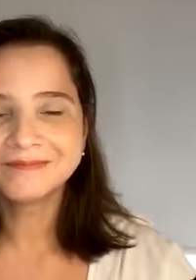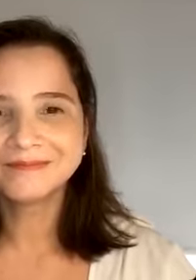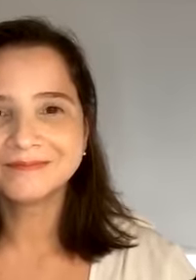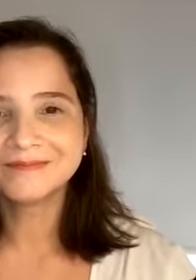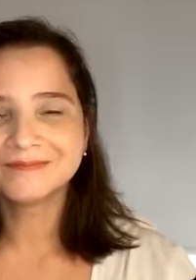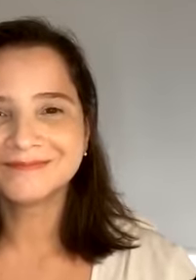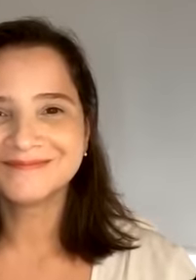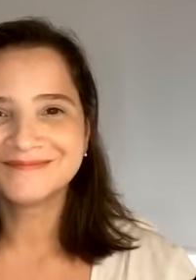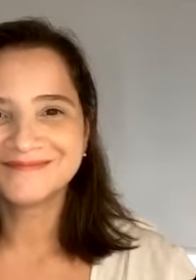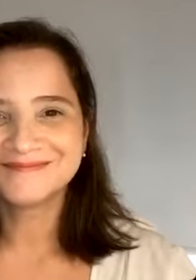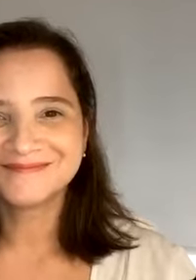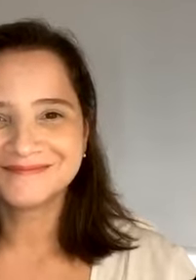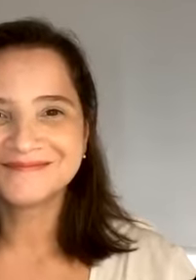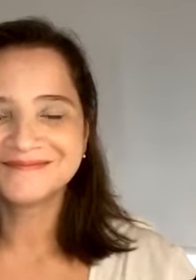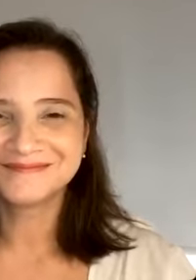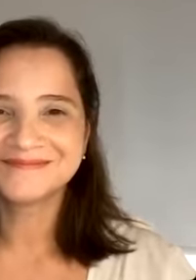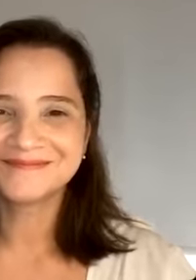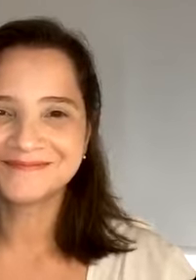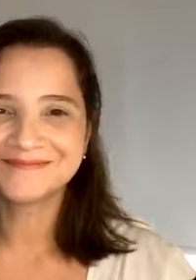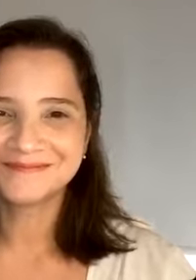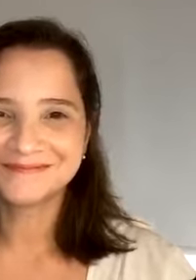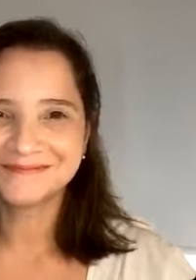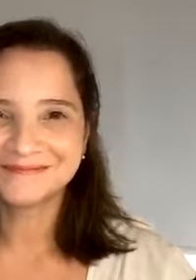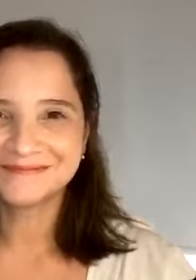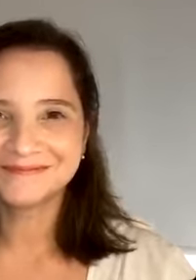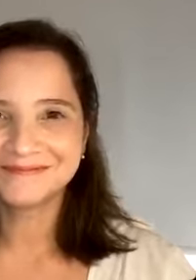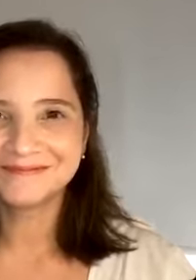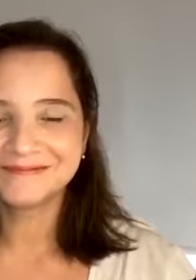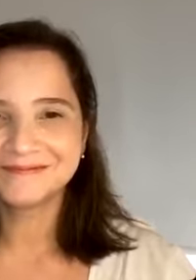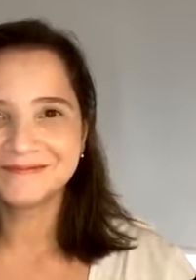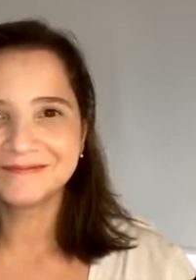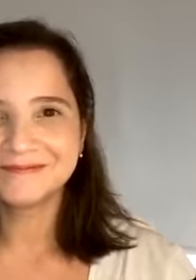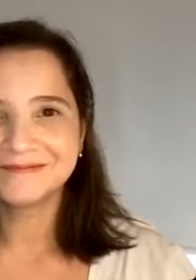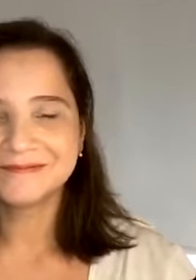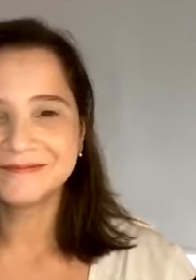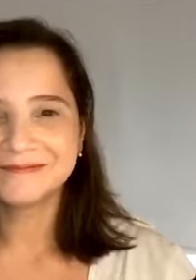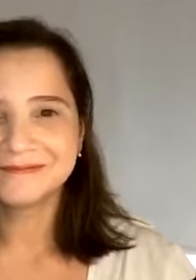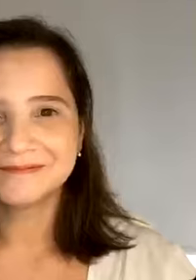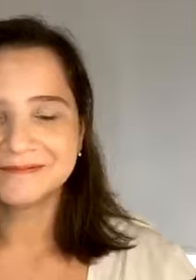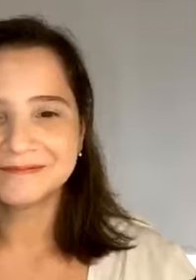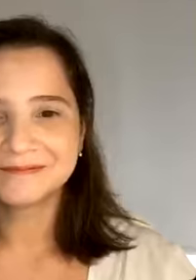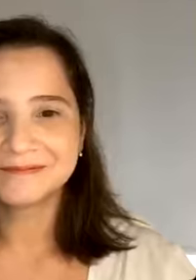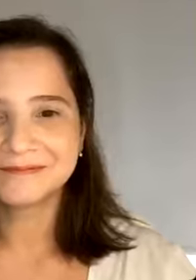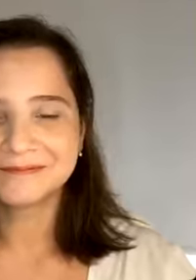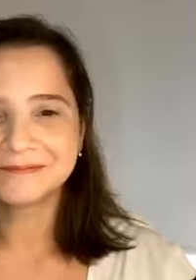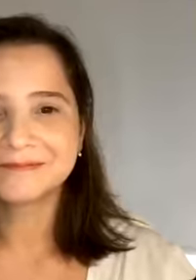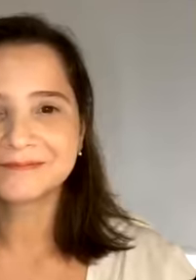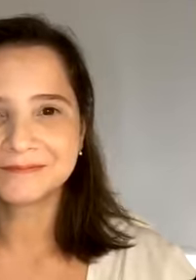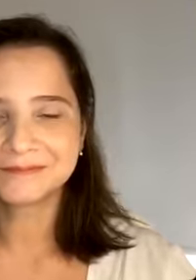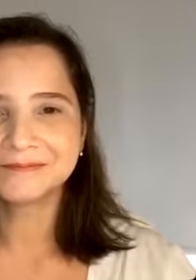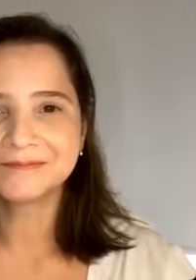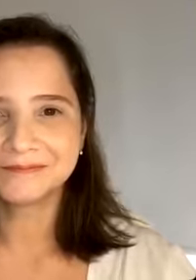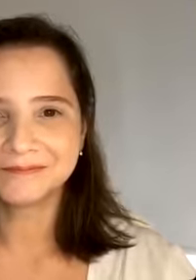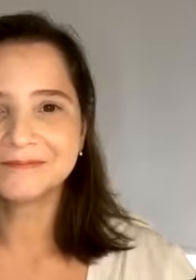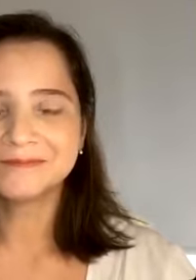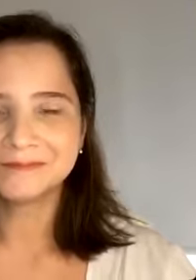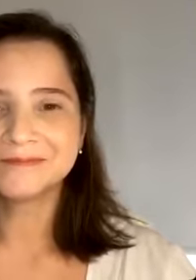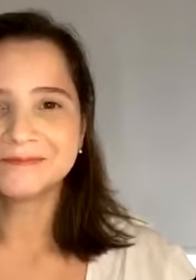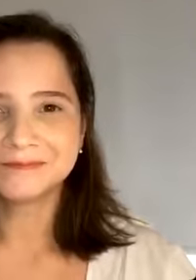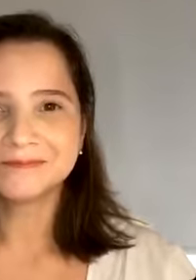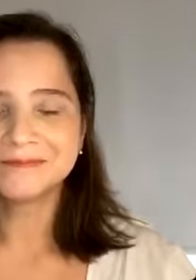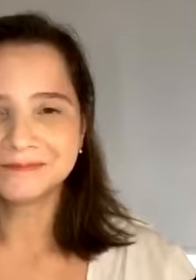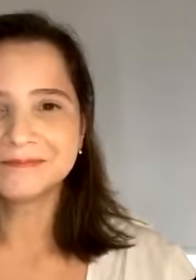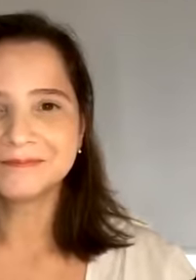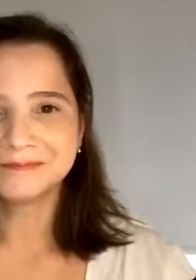palestra sobre acessibilidade plena. Então, eu queria que você começasse nessa conversa se apresentando um pouquinho, falando da